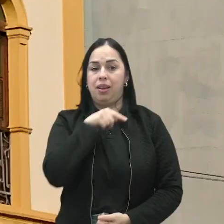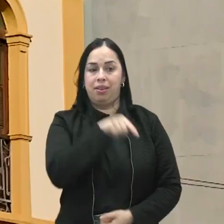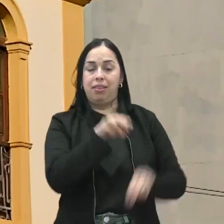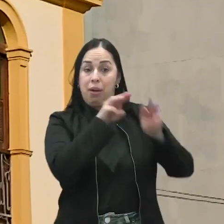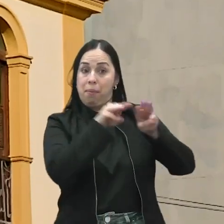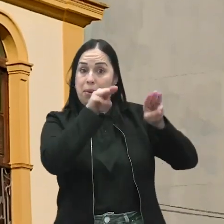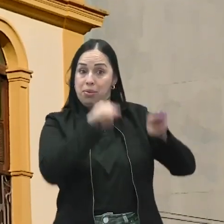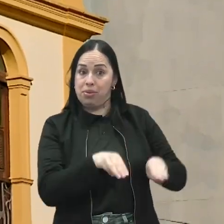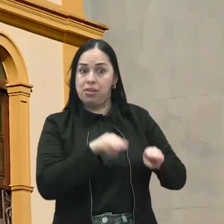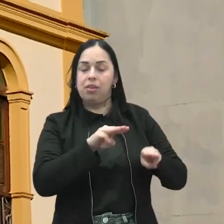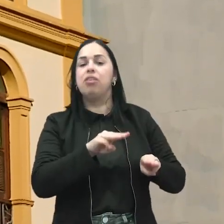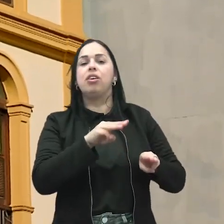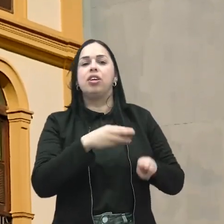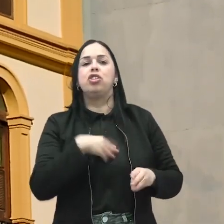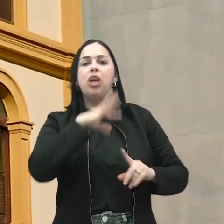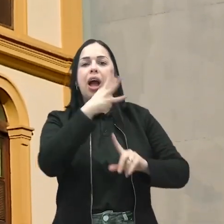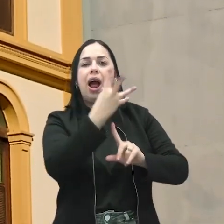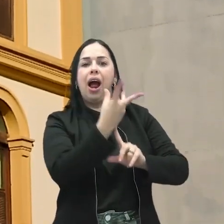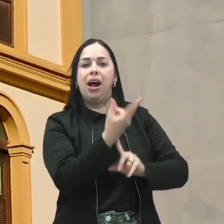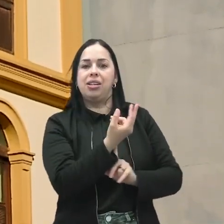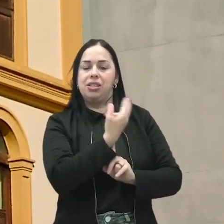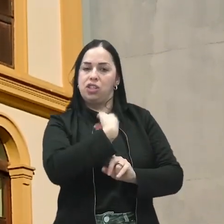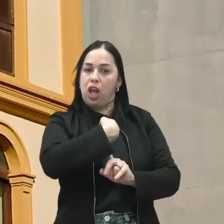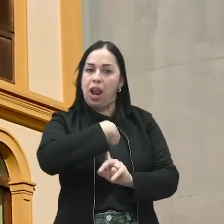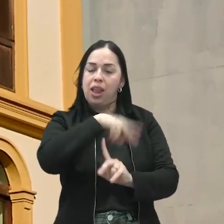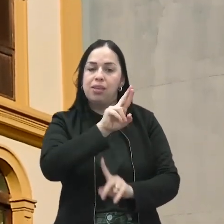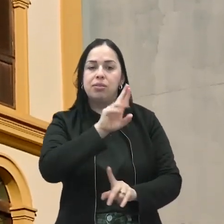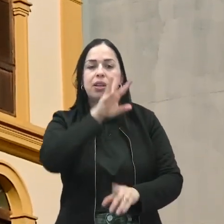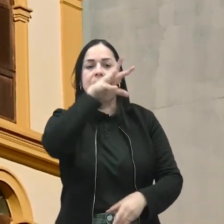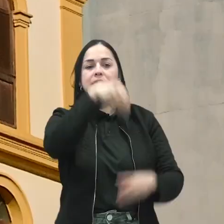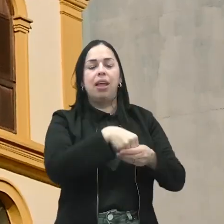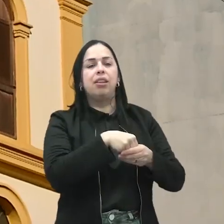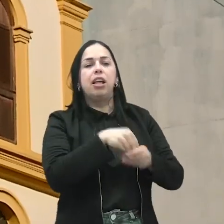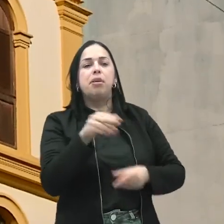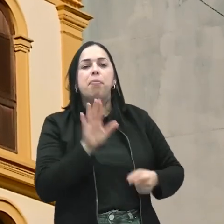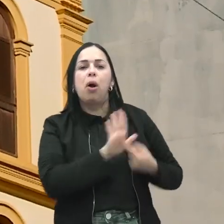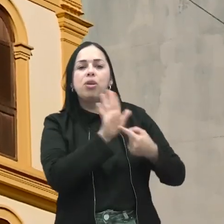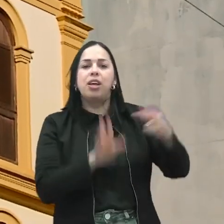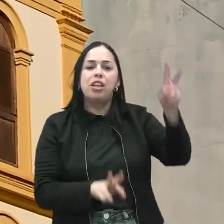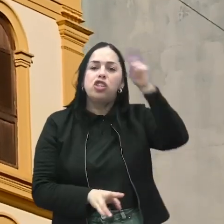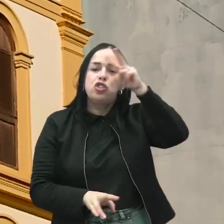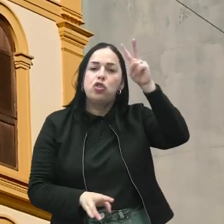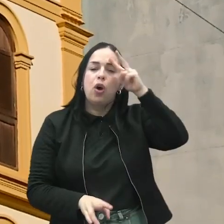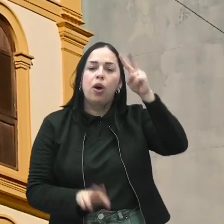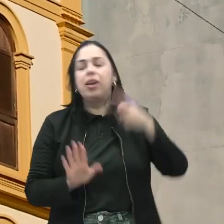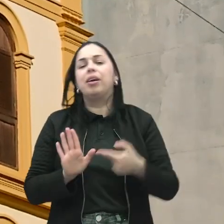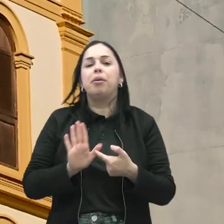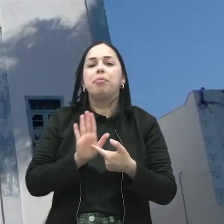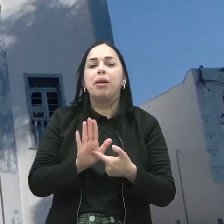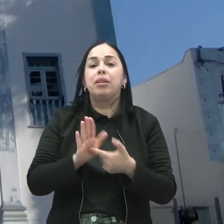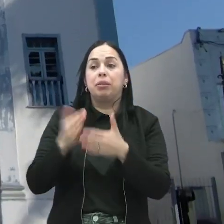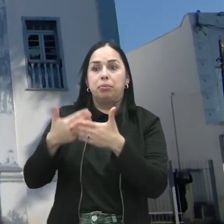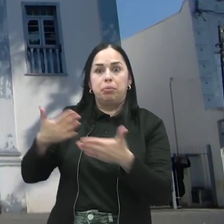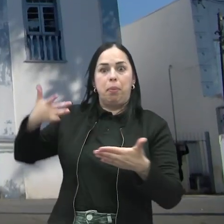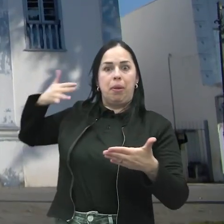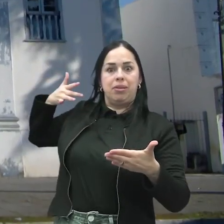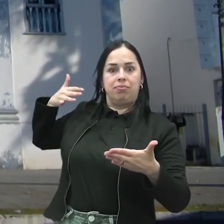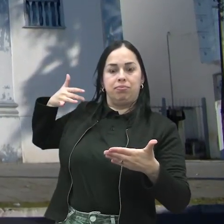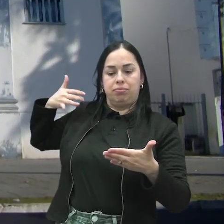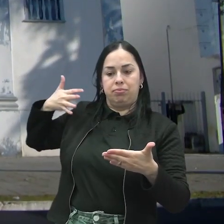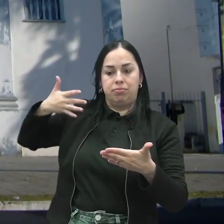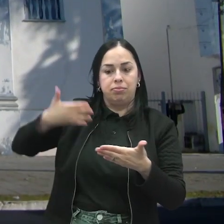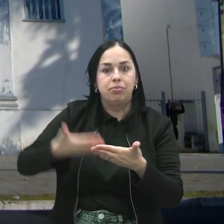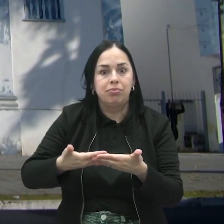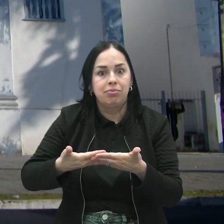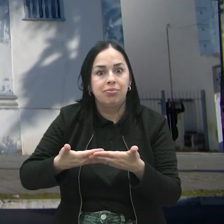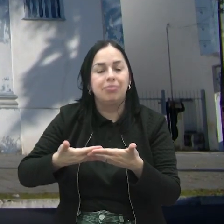Aparecida, onde funciona o Museu de Arte Sacra, lugares que guardam histórias da cidade, revelam o